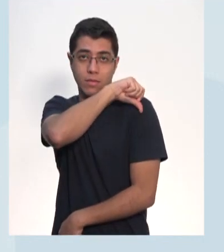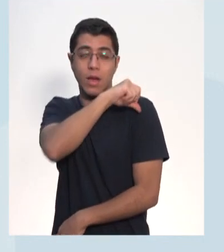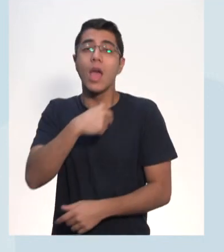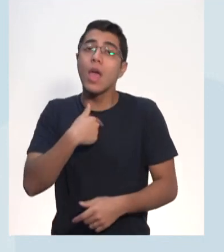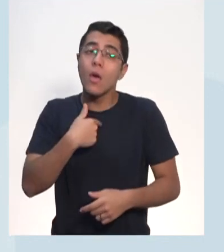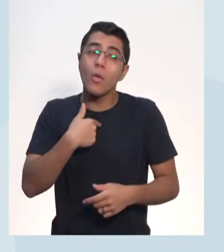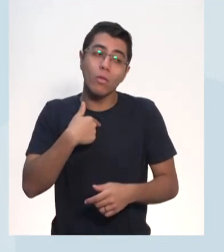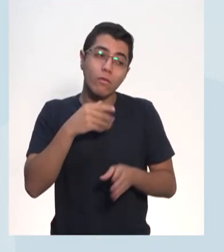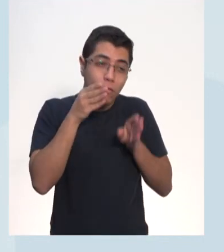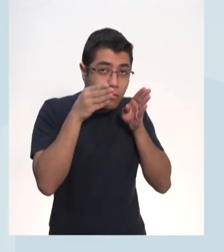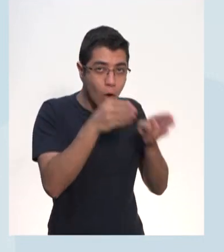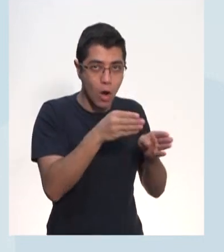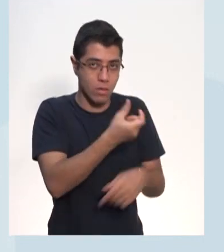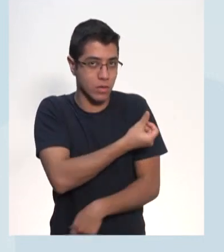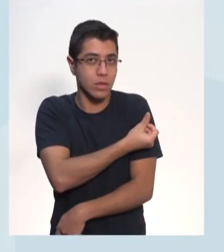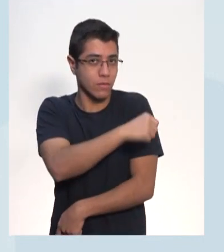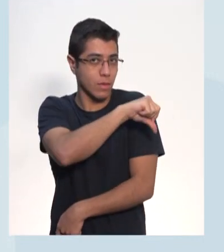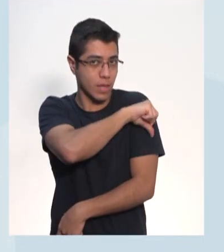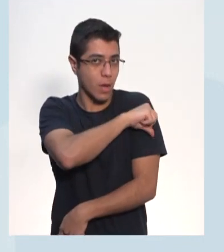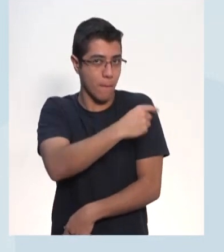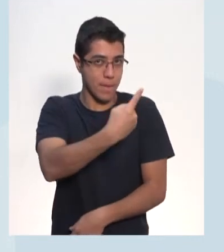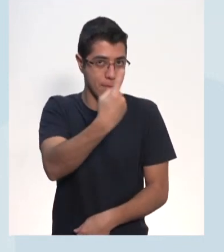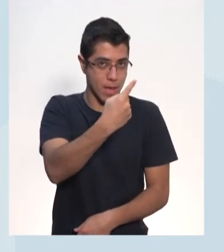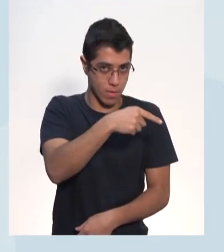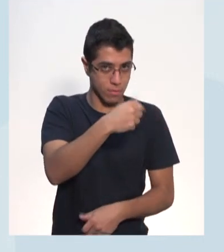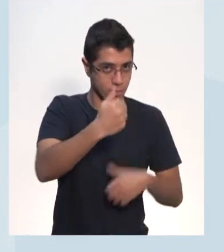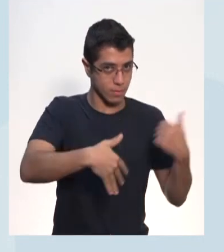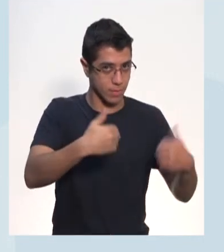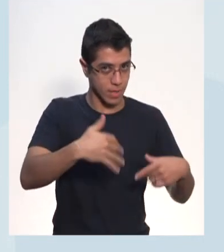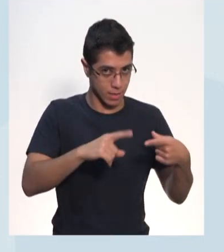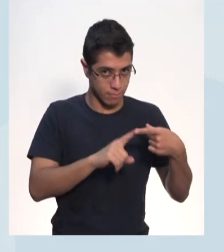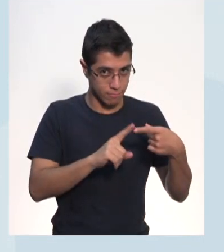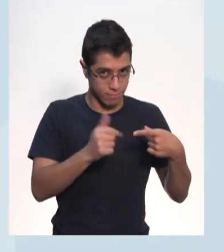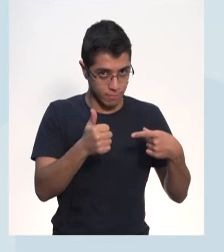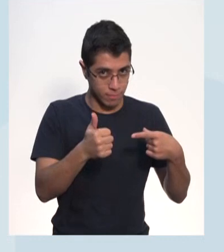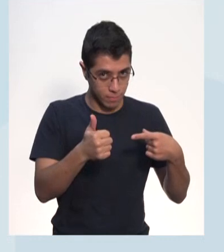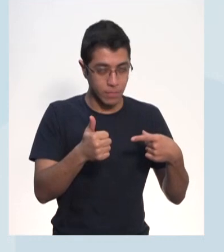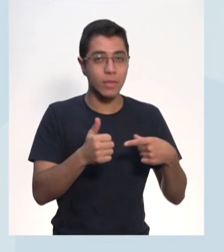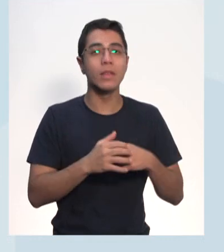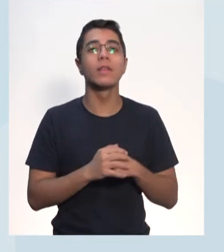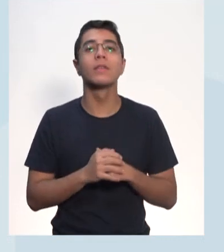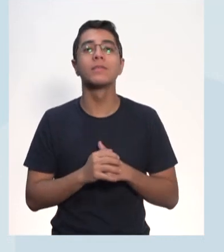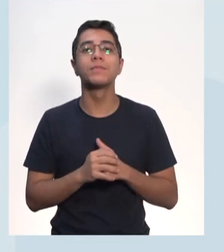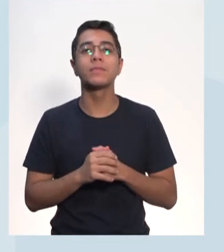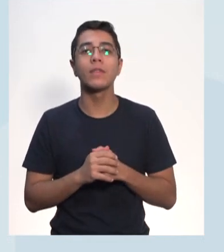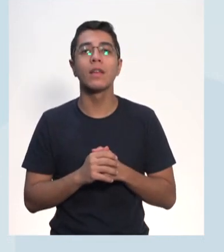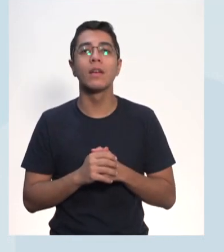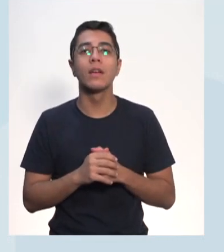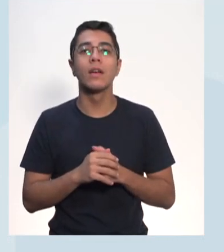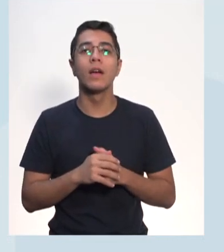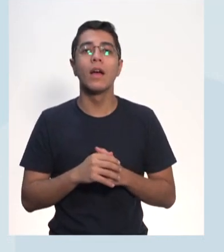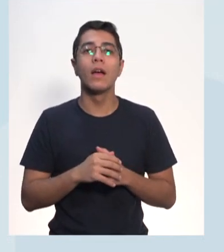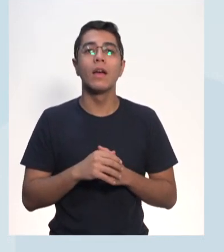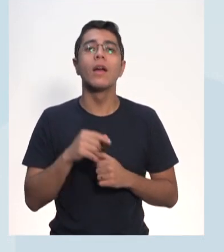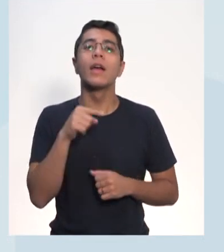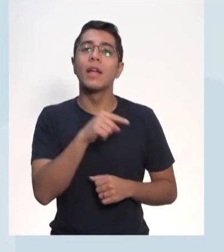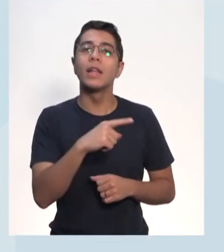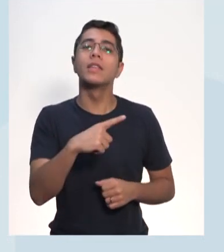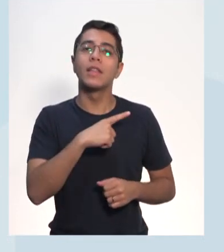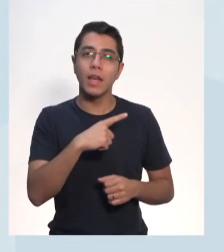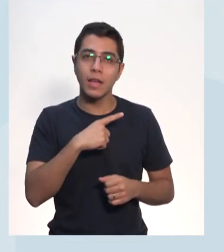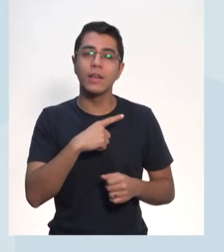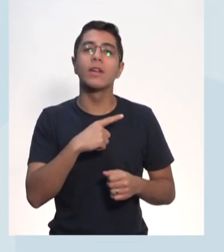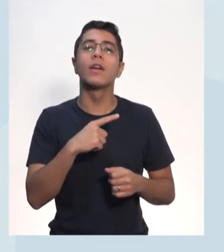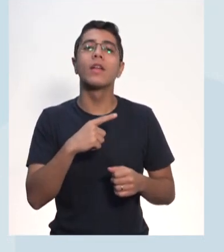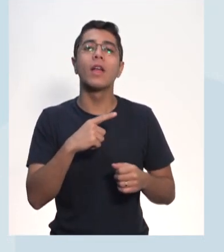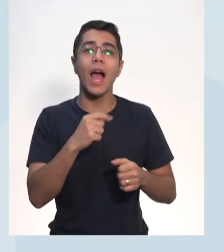E ele é dividido em unidades temáticas, no caso 5. Então, ao longo do organizador curricular, você vai ter